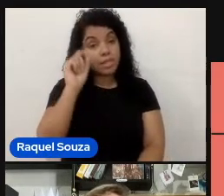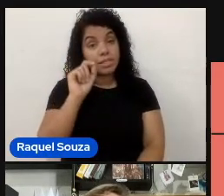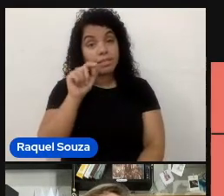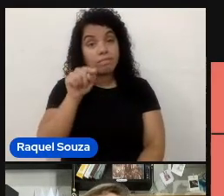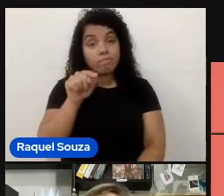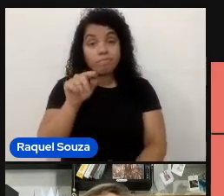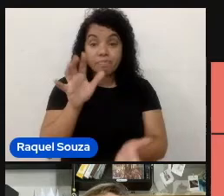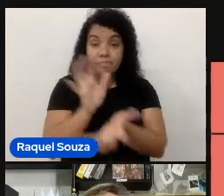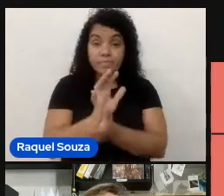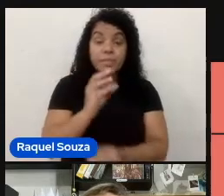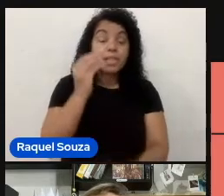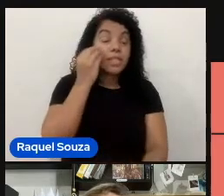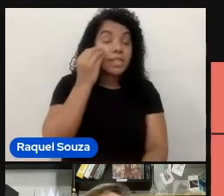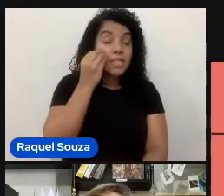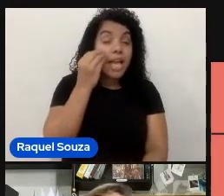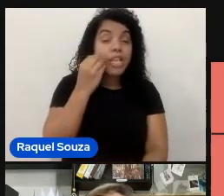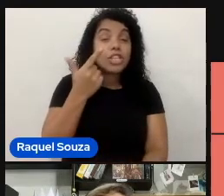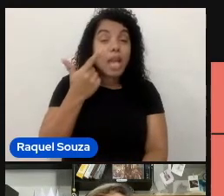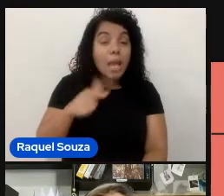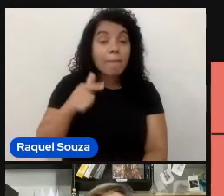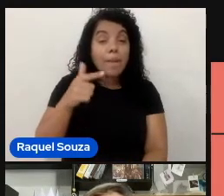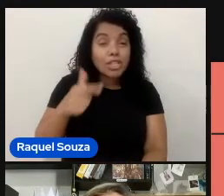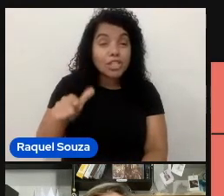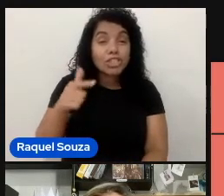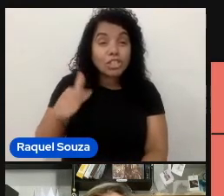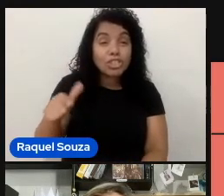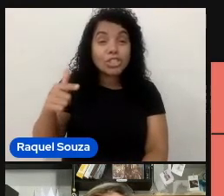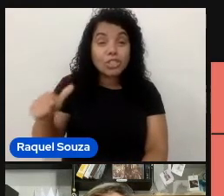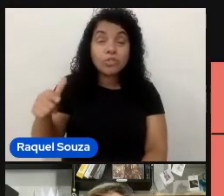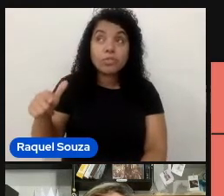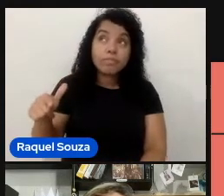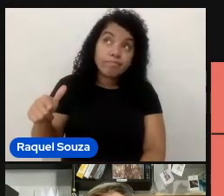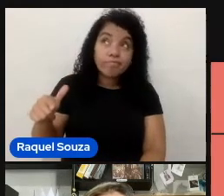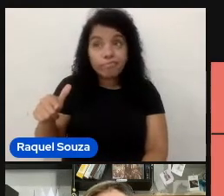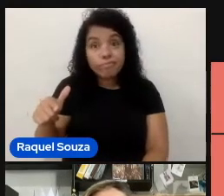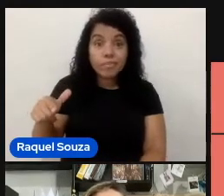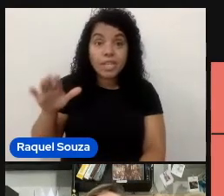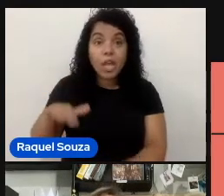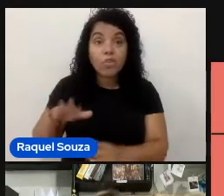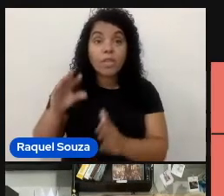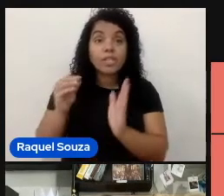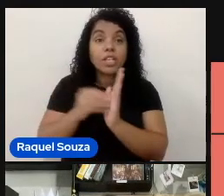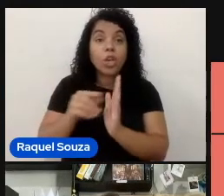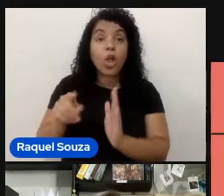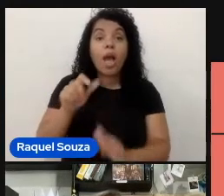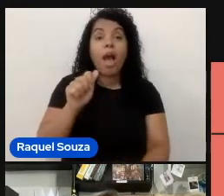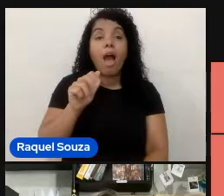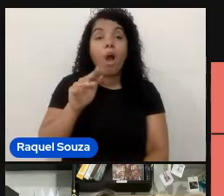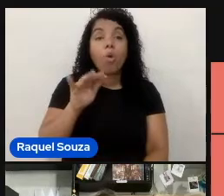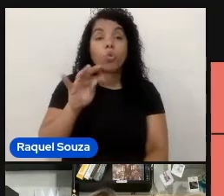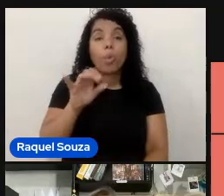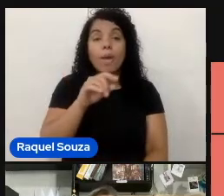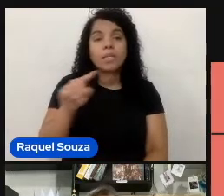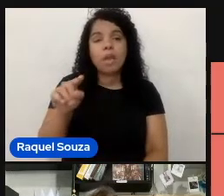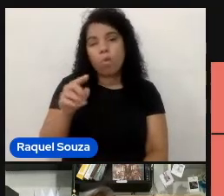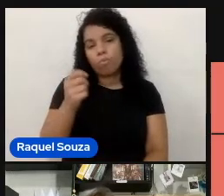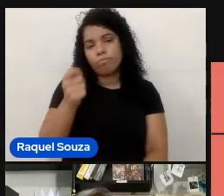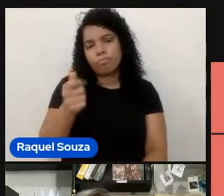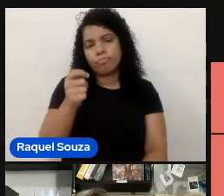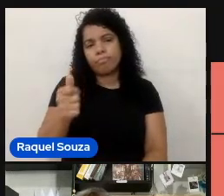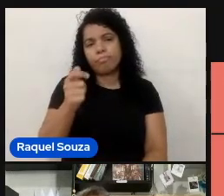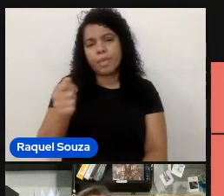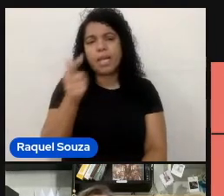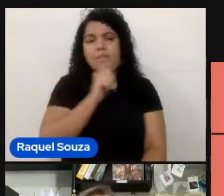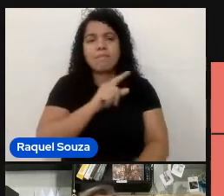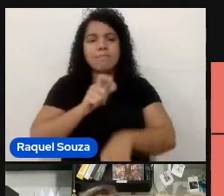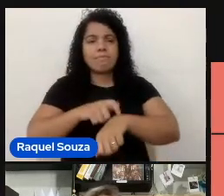de teste, que é muito repetitivo, talvez a gente precise encaixar ali uma automação, porque a gente vai ganhar tempo, nós vamos ganhar